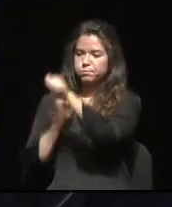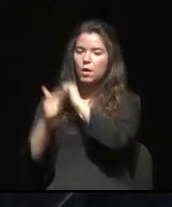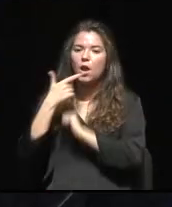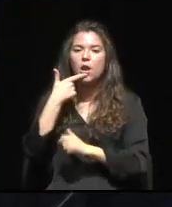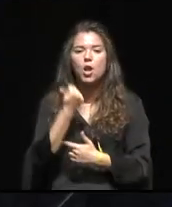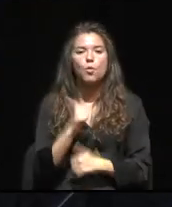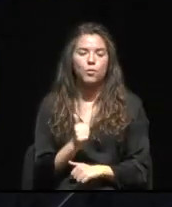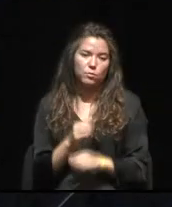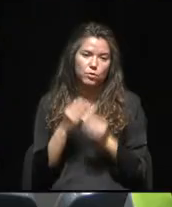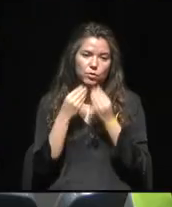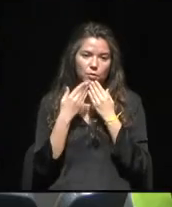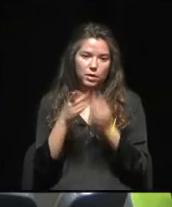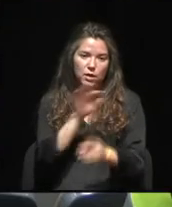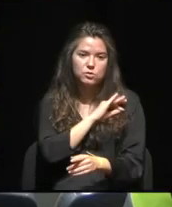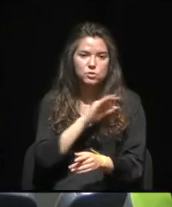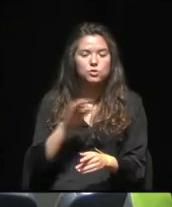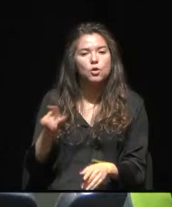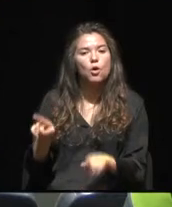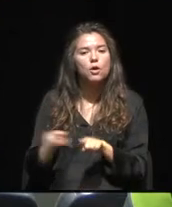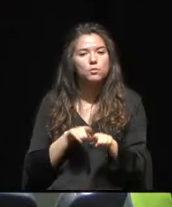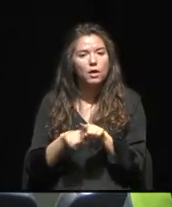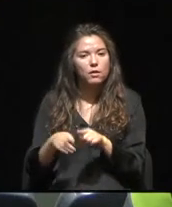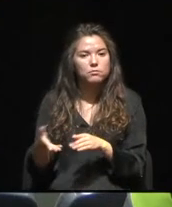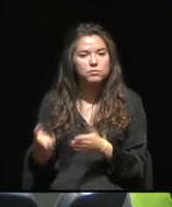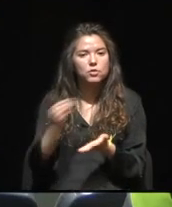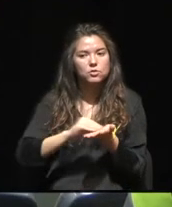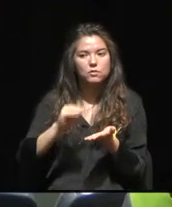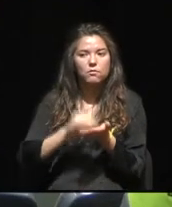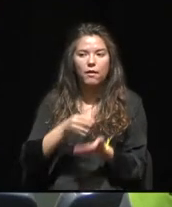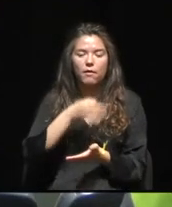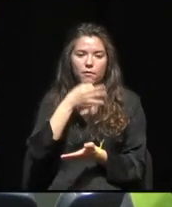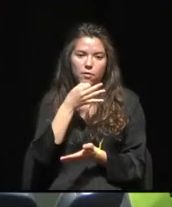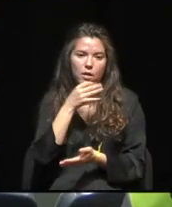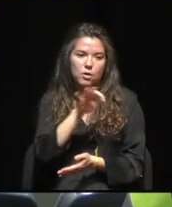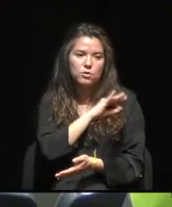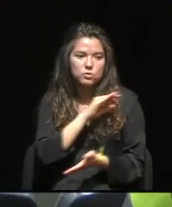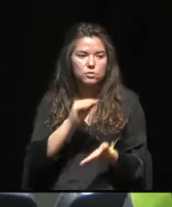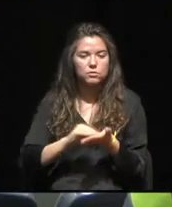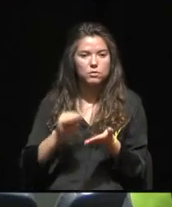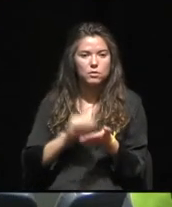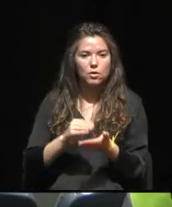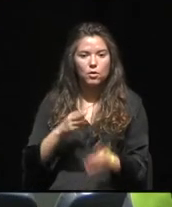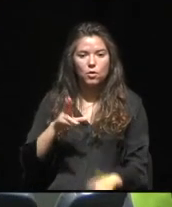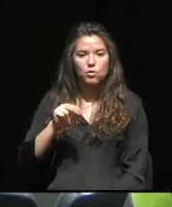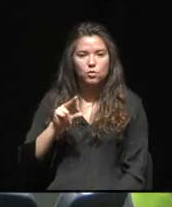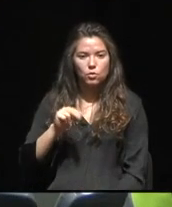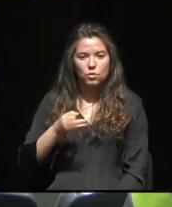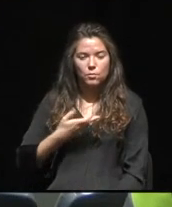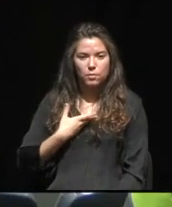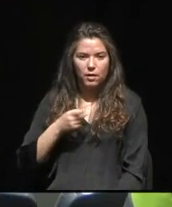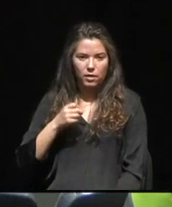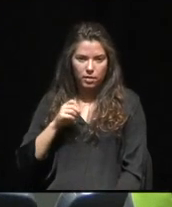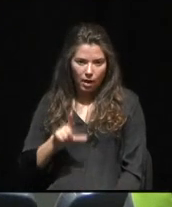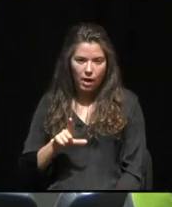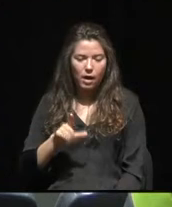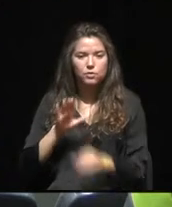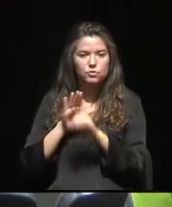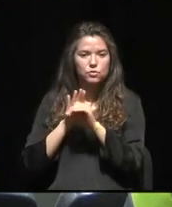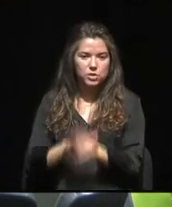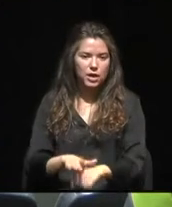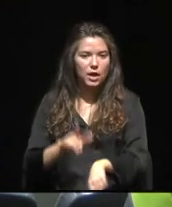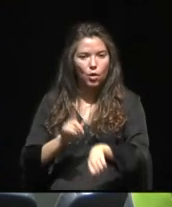senhor Deputado vamos passar aos inscritos tem a palavra oo senhor Deputado nun Pardal do chega com o tempo do